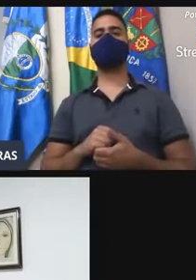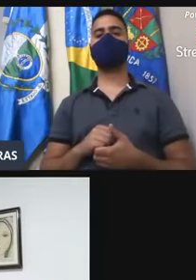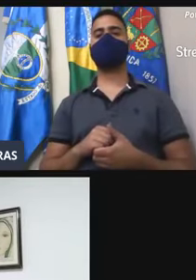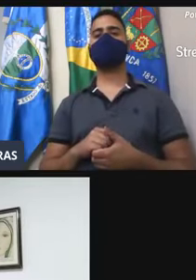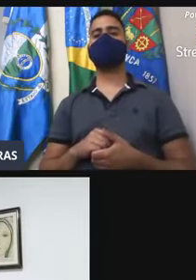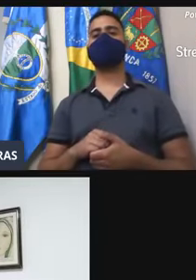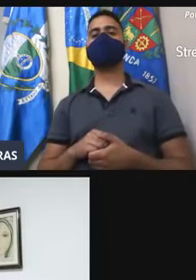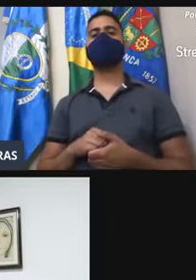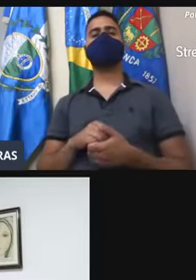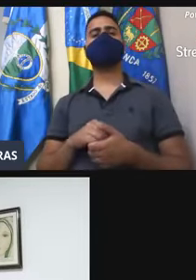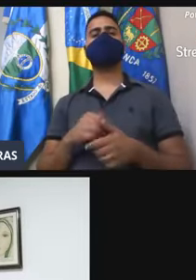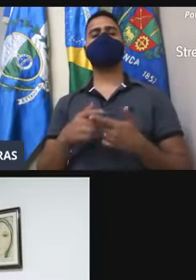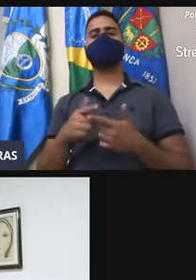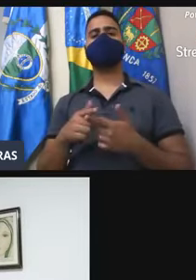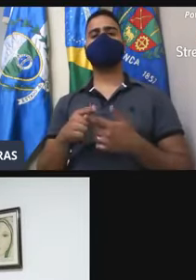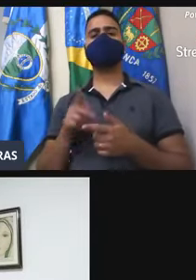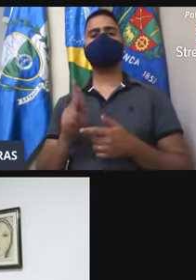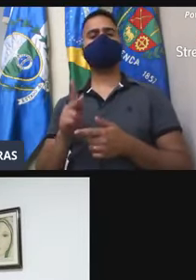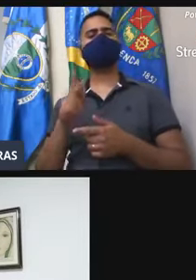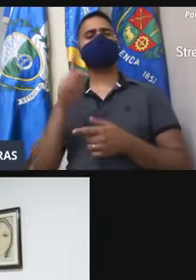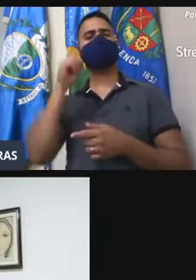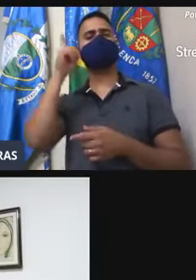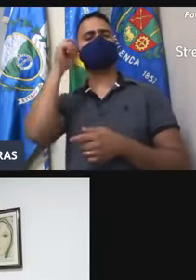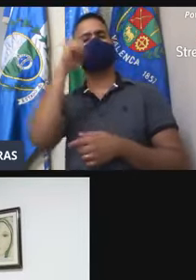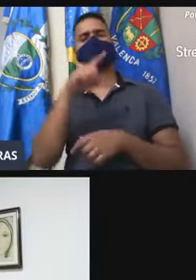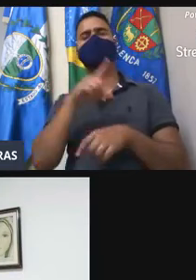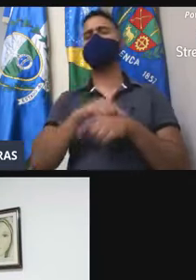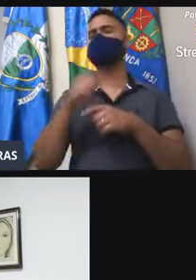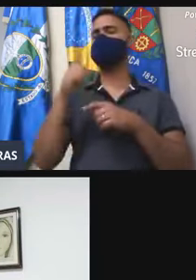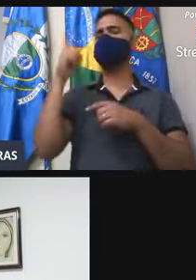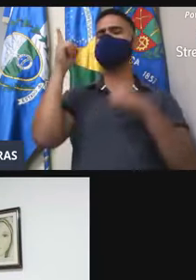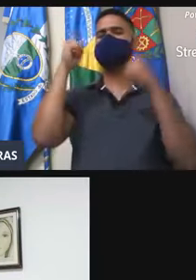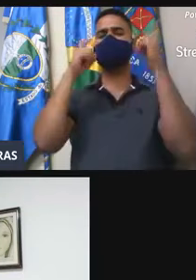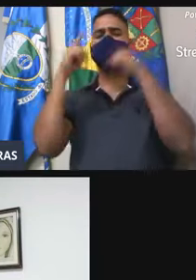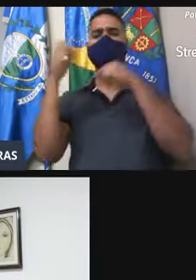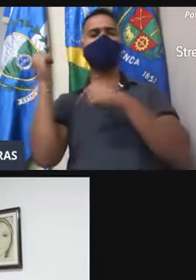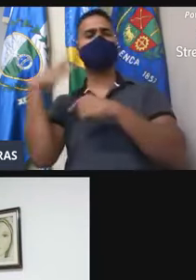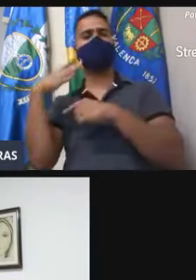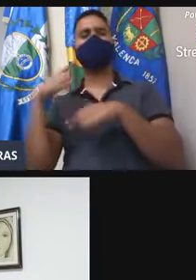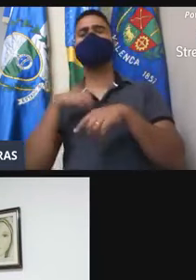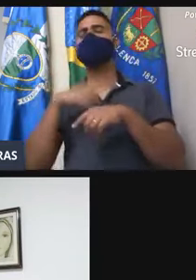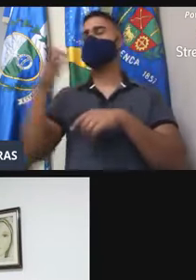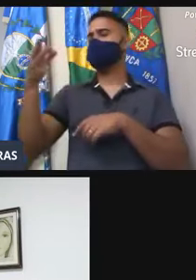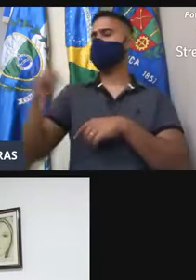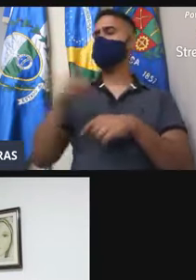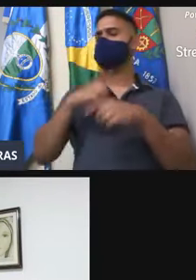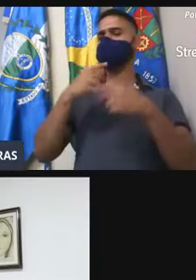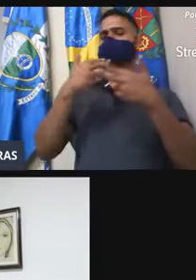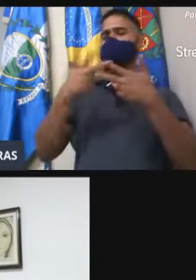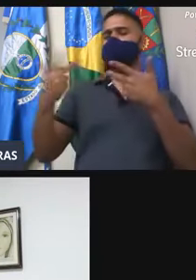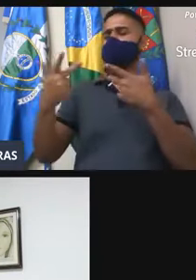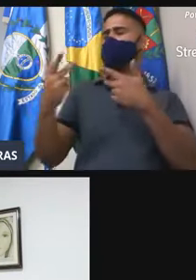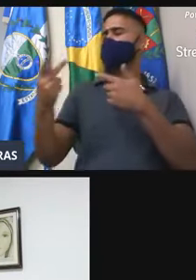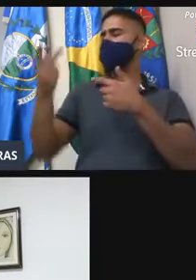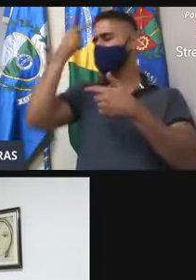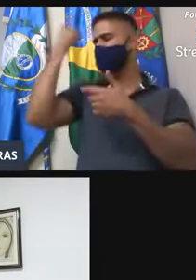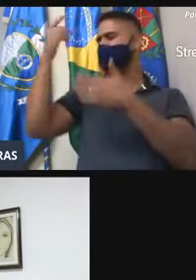completamente complicada, vivemos tempos novos, difíceis, e tenho certeza que muita coisa chega para